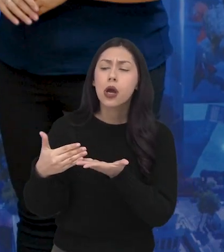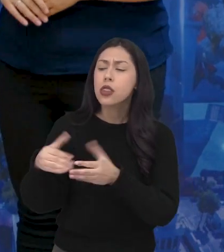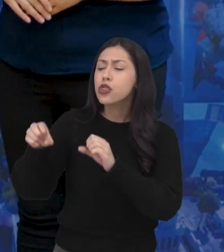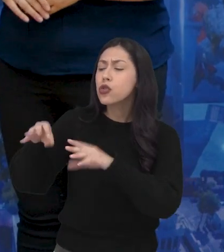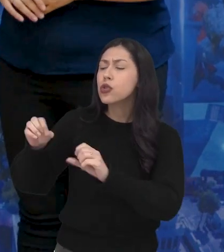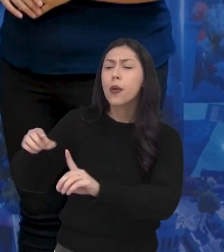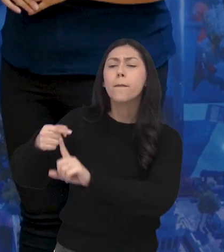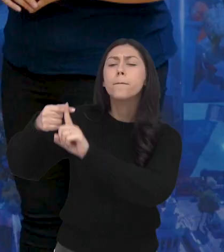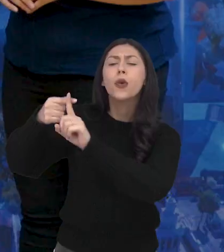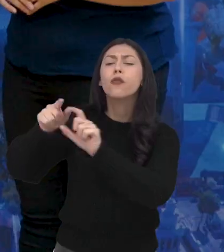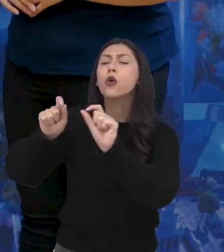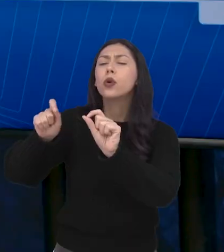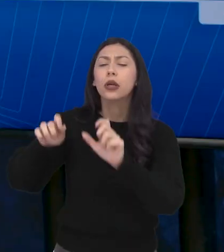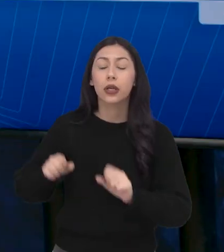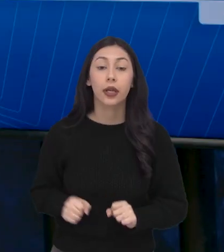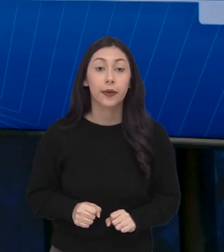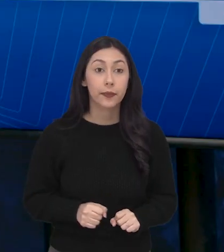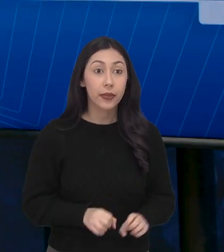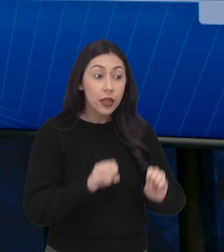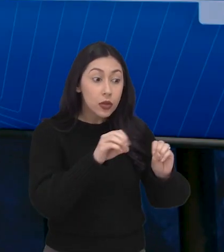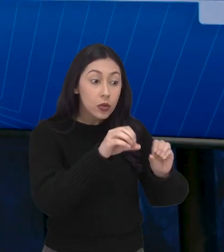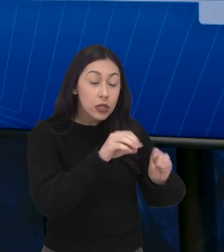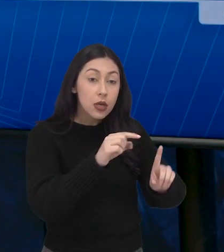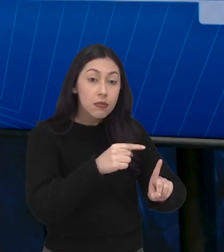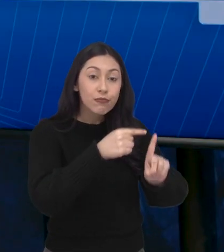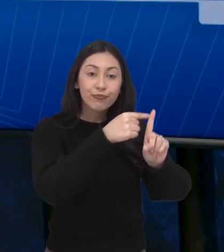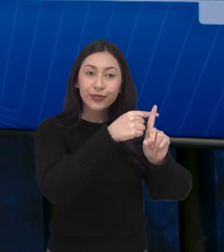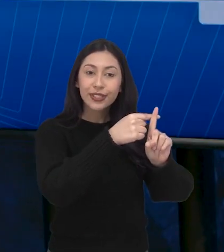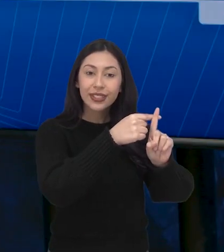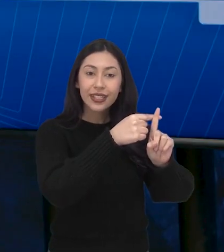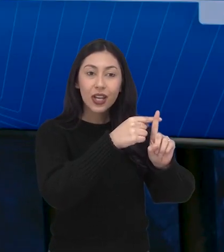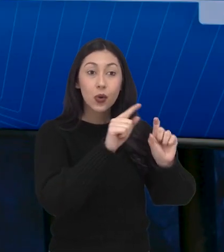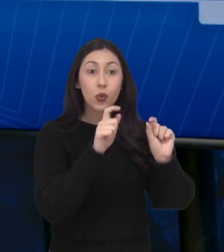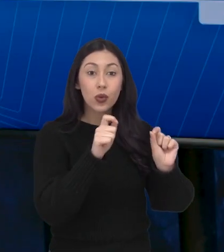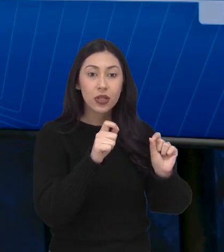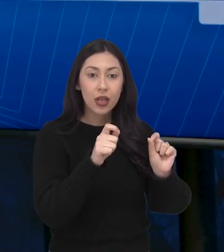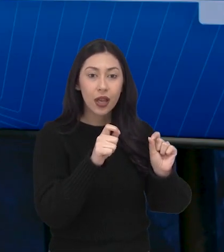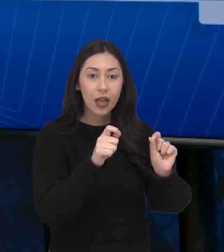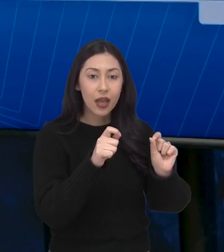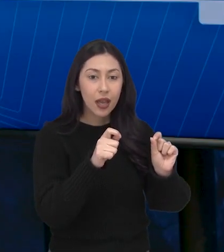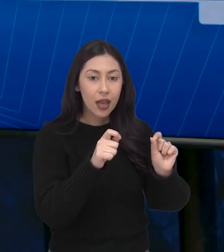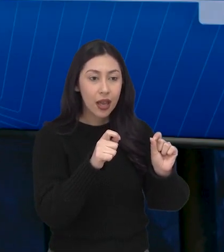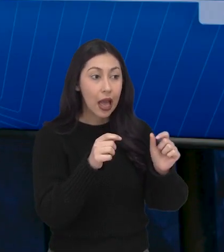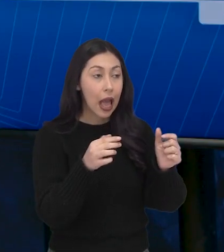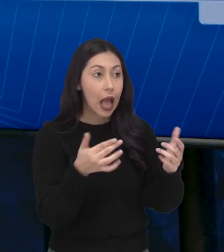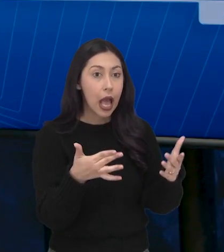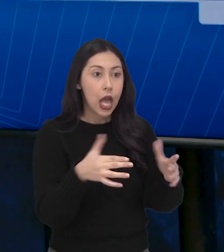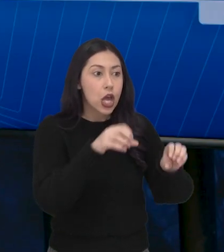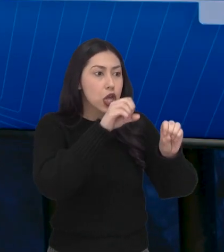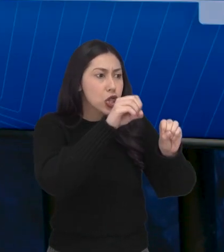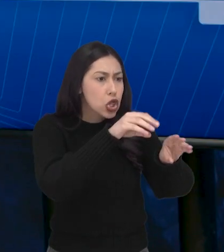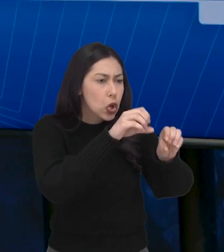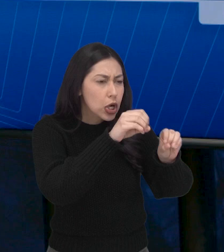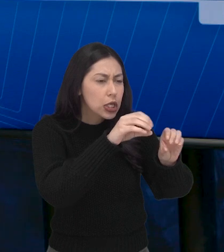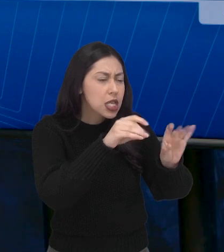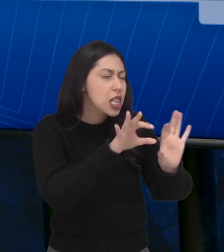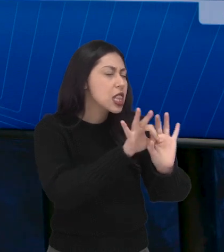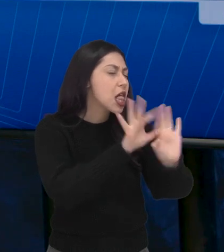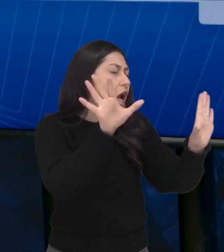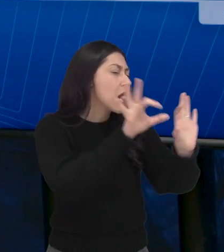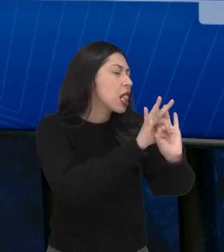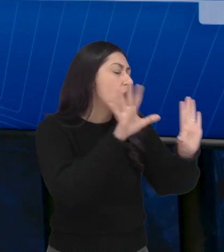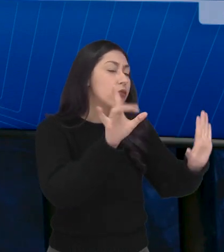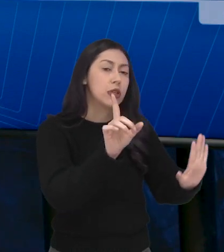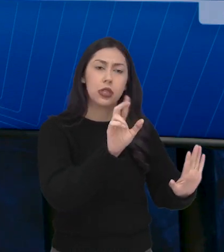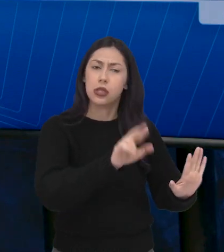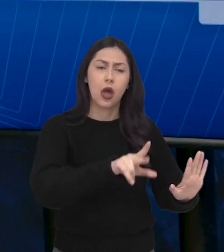educação positiva? A educação positiva, ela é, a gente costuma dizer que é o caminho do meio. Não é nenhuma educação